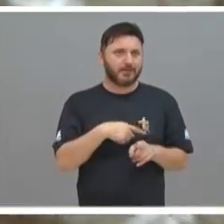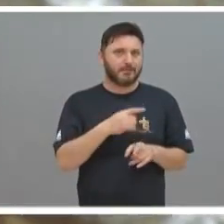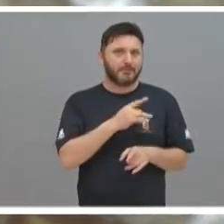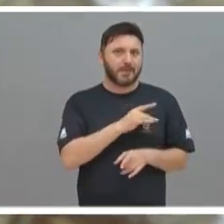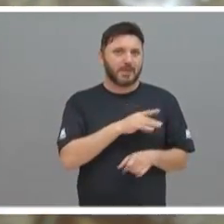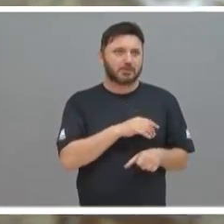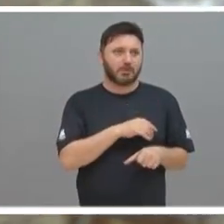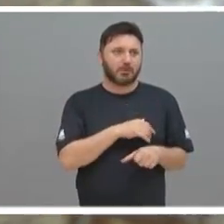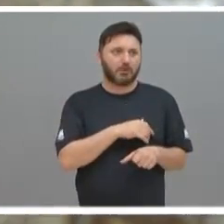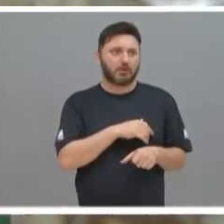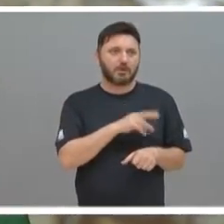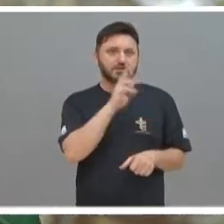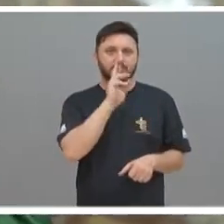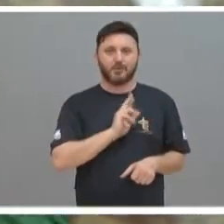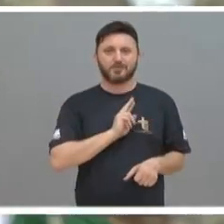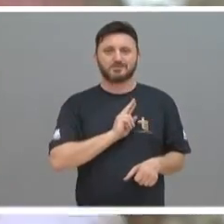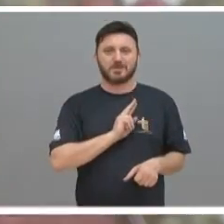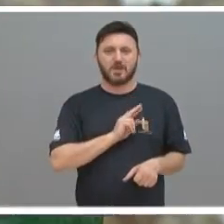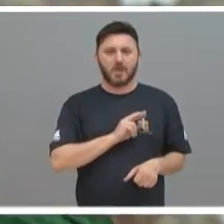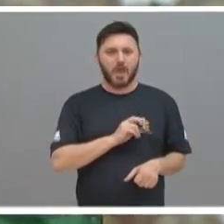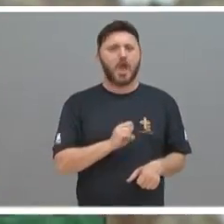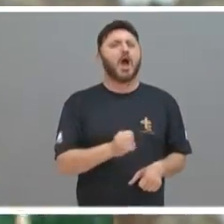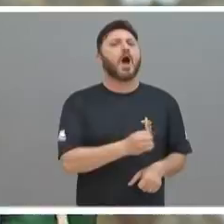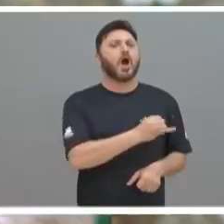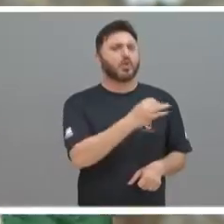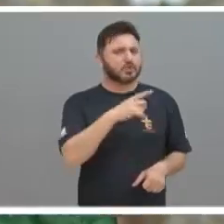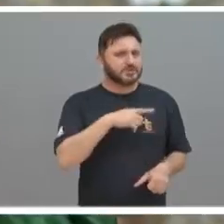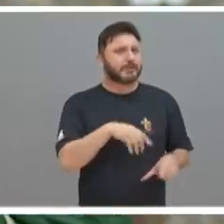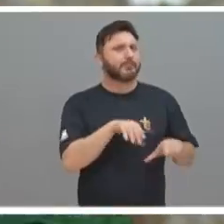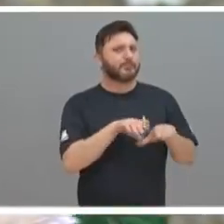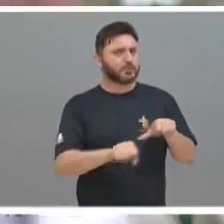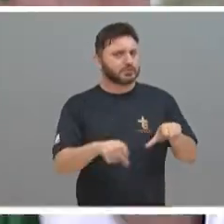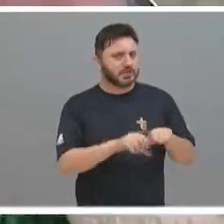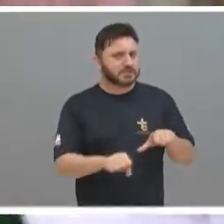existem alguns que são eternos